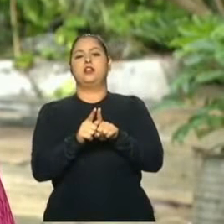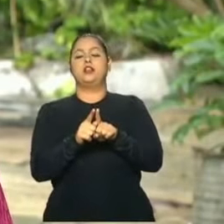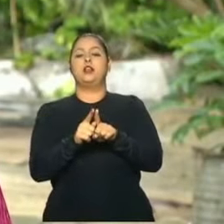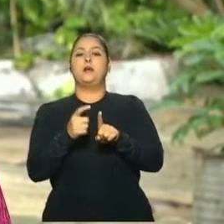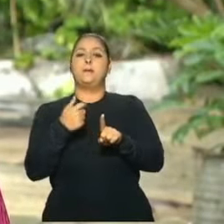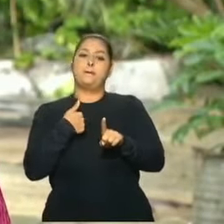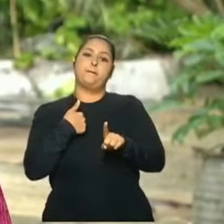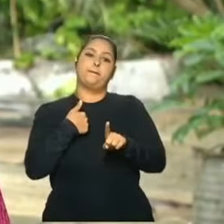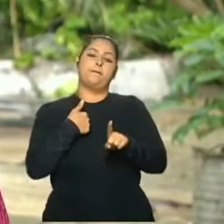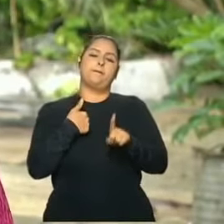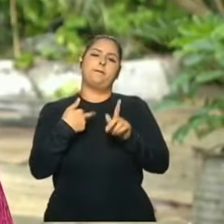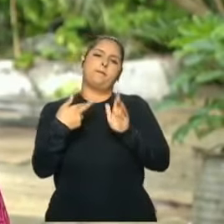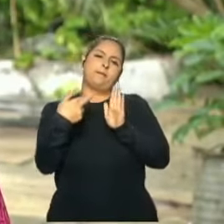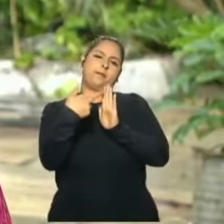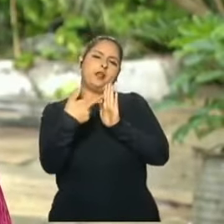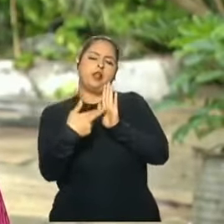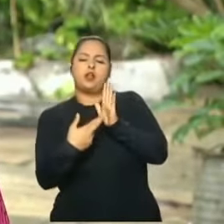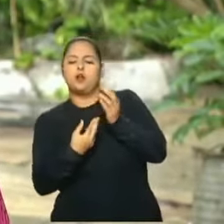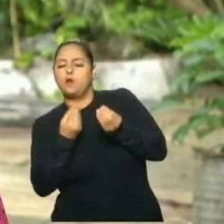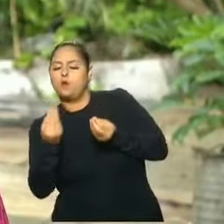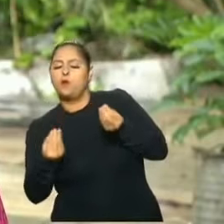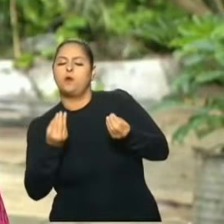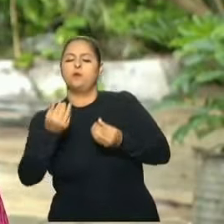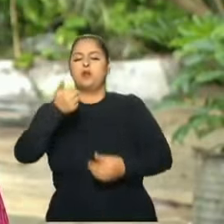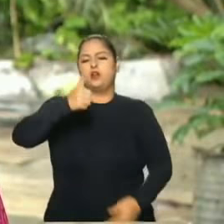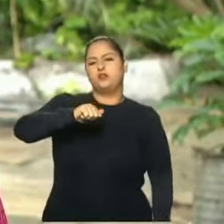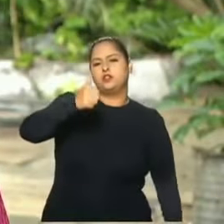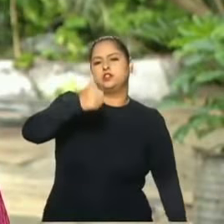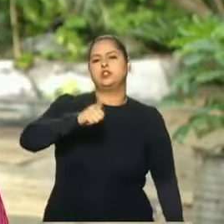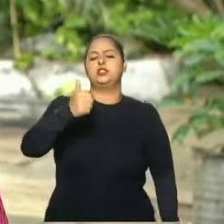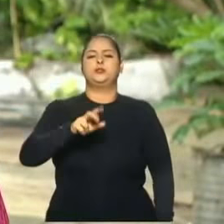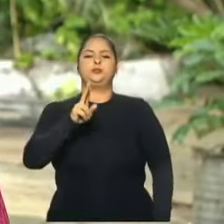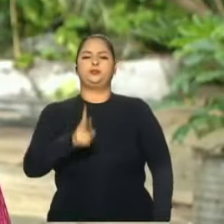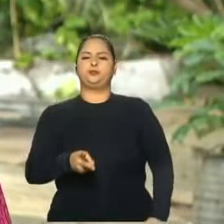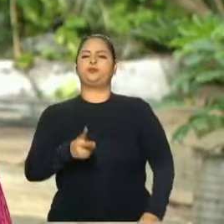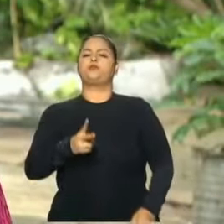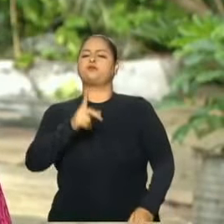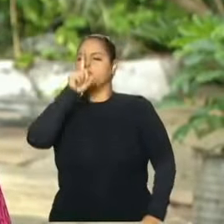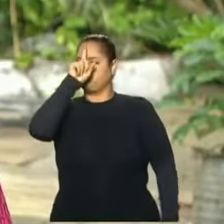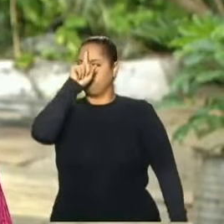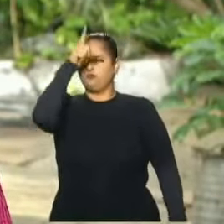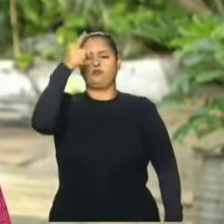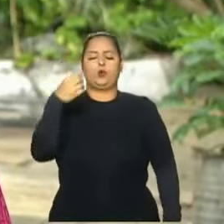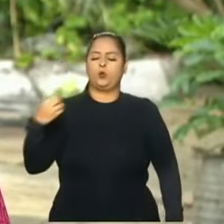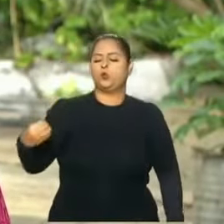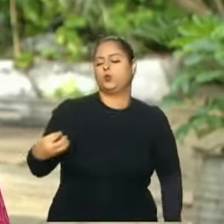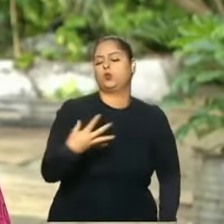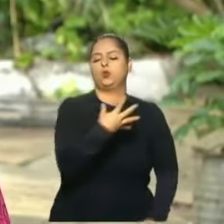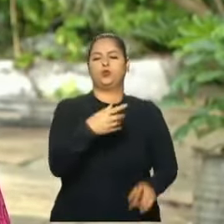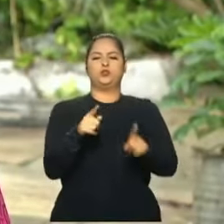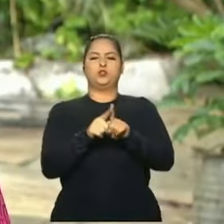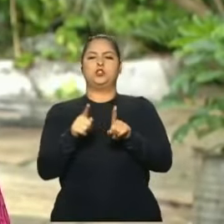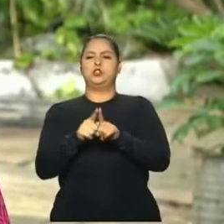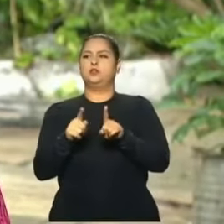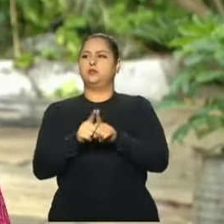meu critério foi, como sempre, a originalidade da composição,